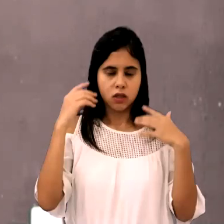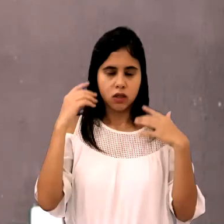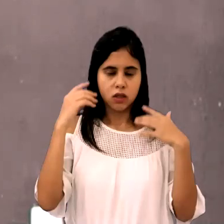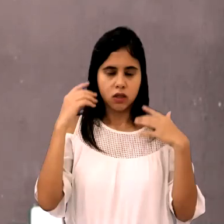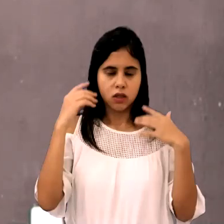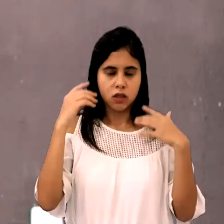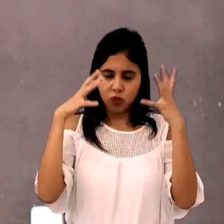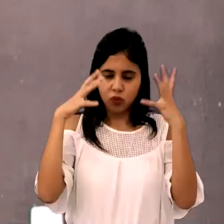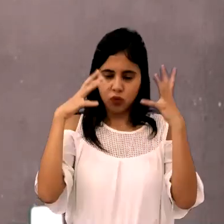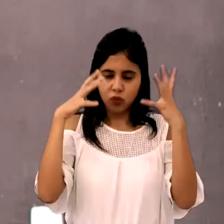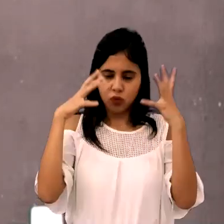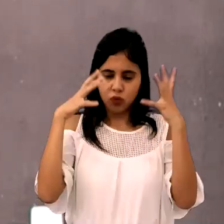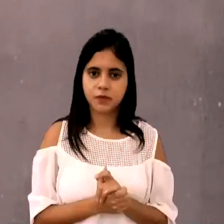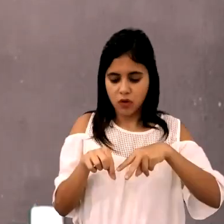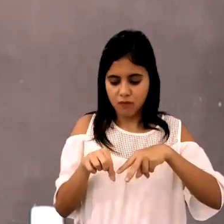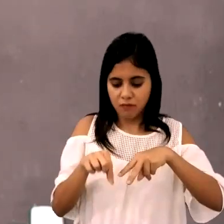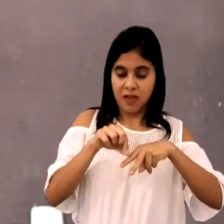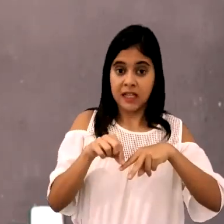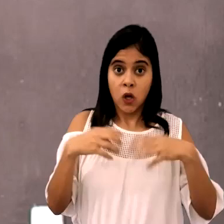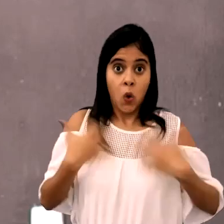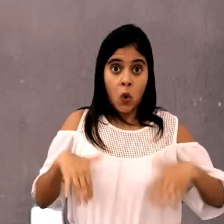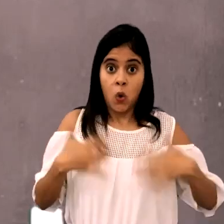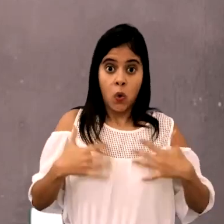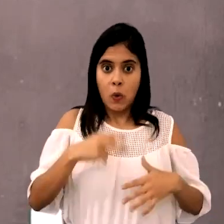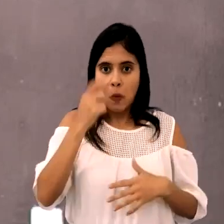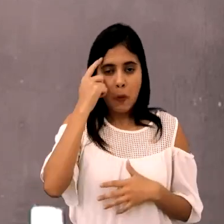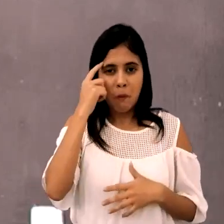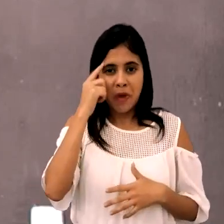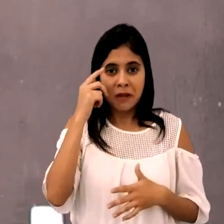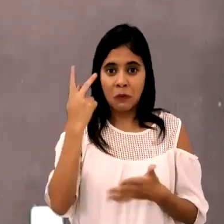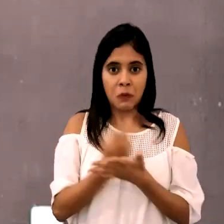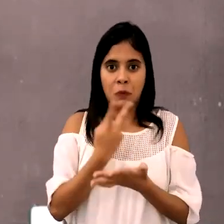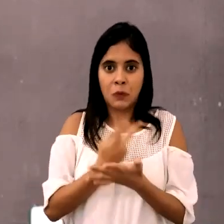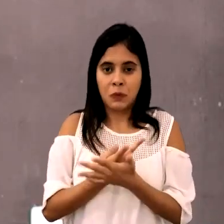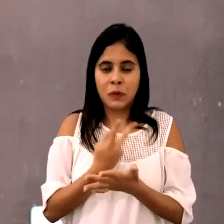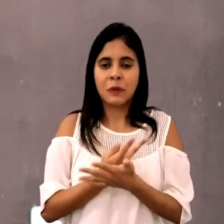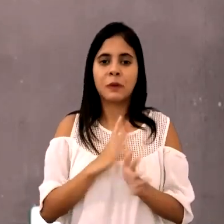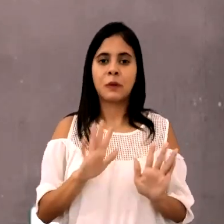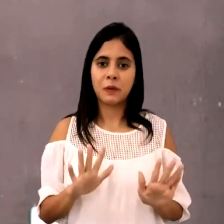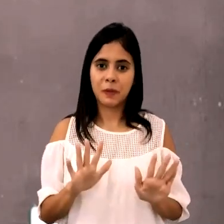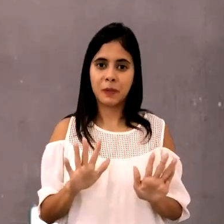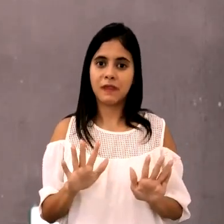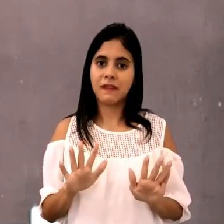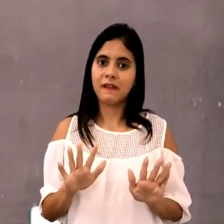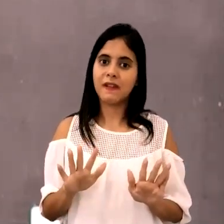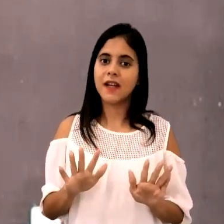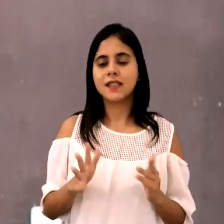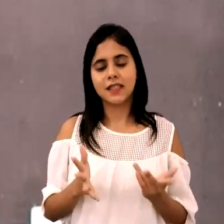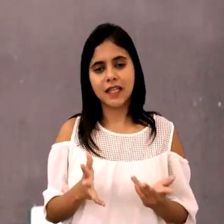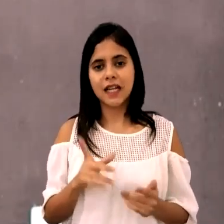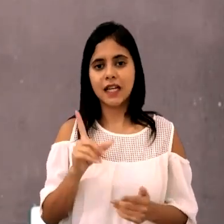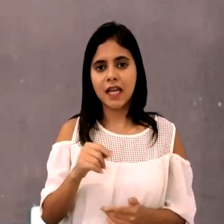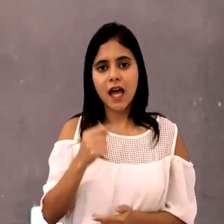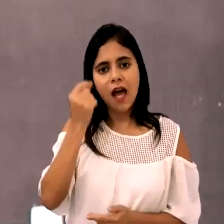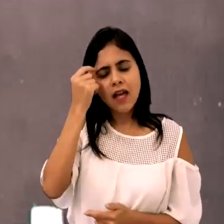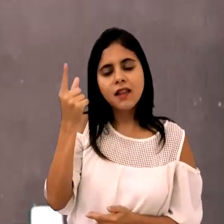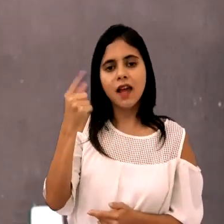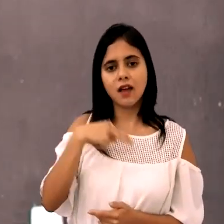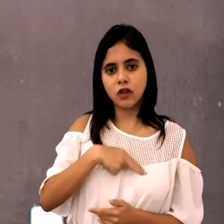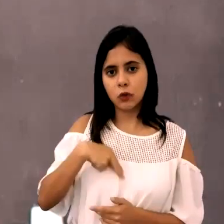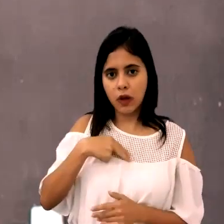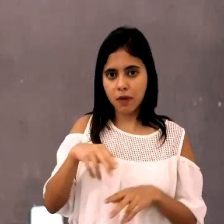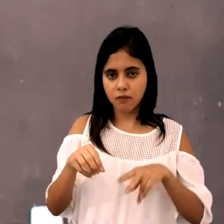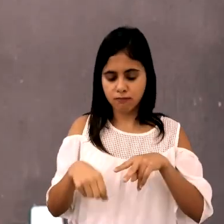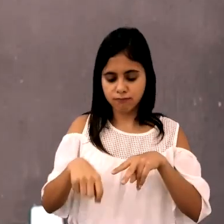sou assim. Eu fico logo agoniado. O que está acontecendo? O que está acontecendo? Foi exatamente o plano. Descubra os pés